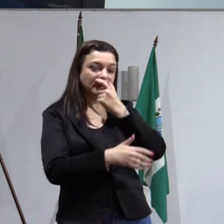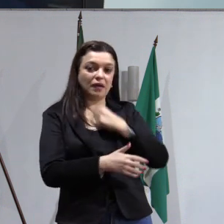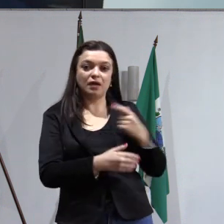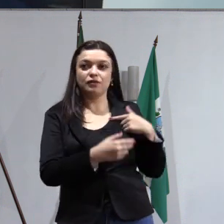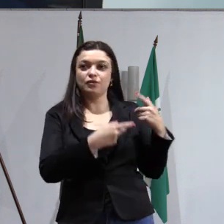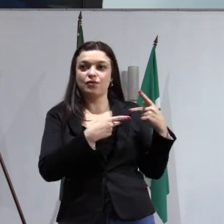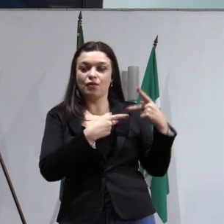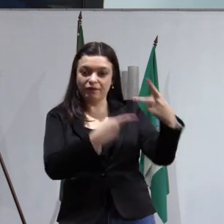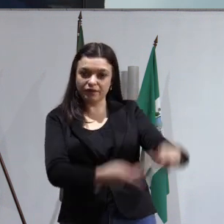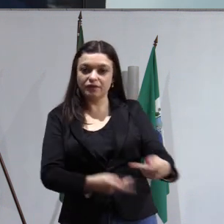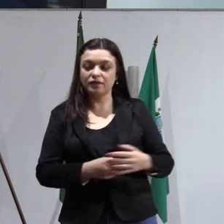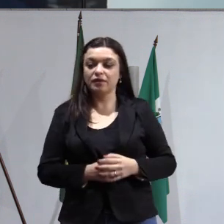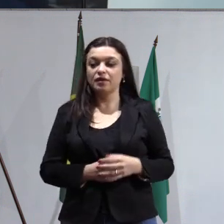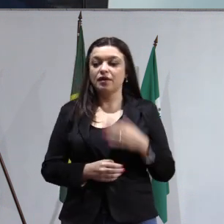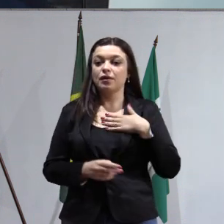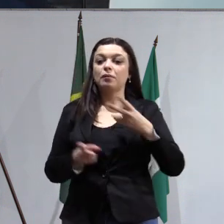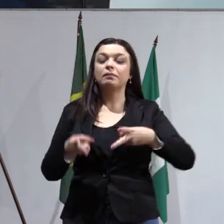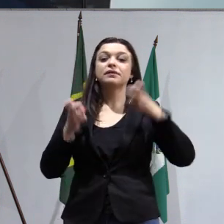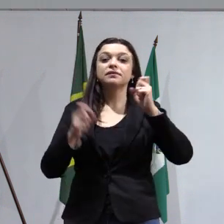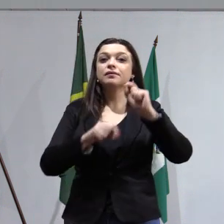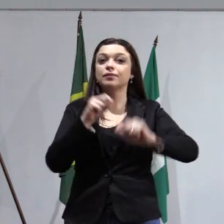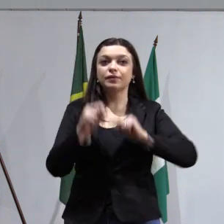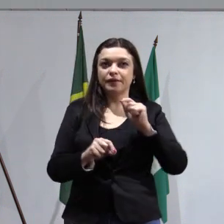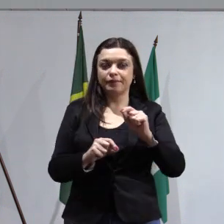assim, o que eu percebo, na verdade, é que